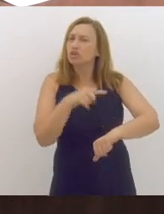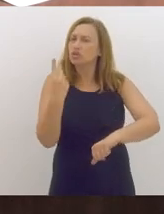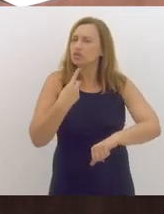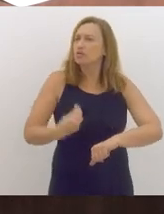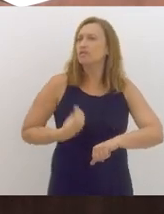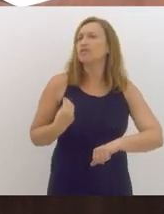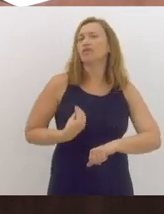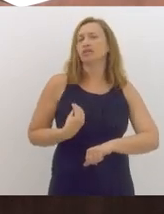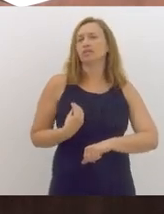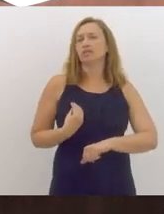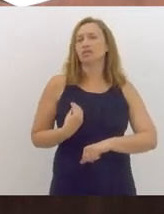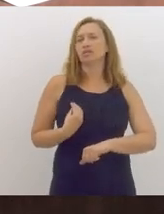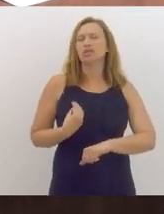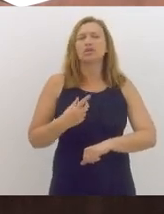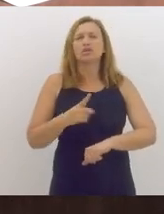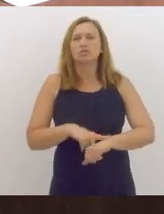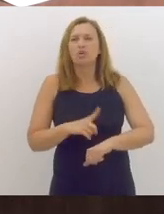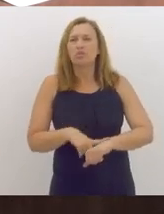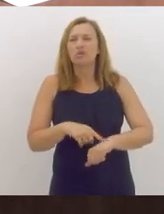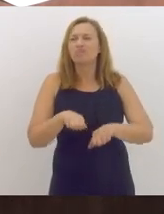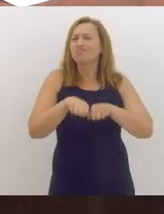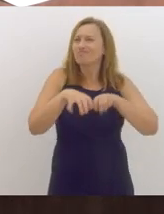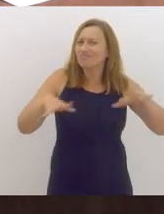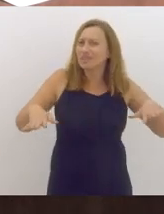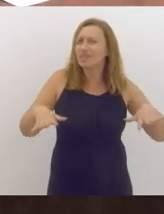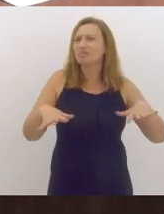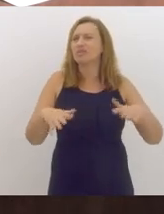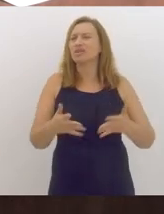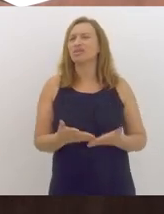esse, momento de pandemia.